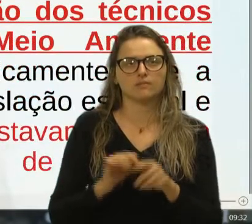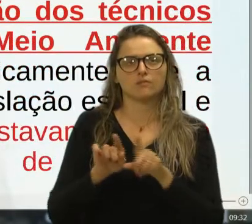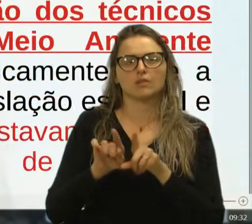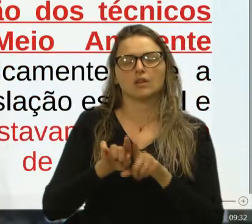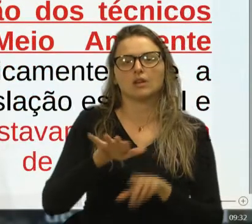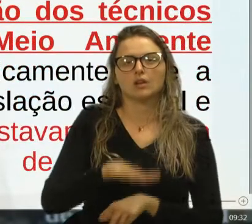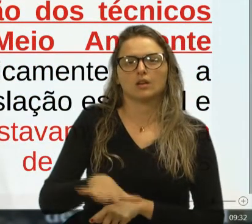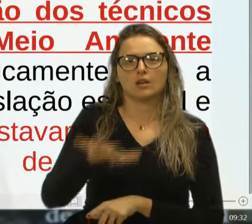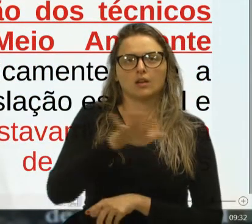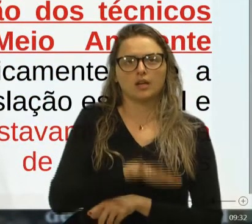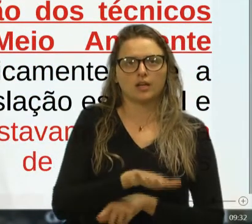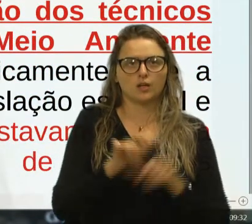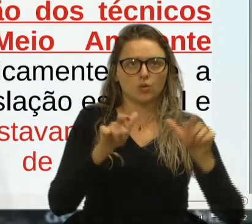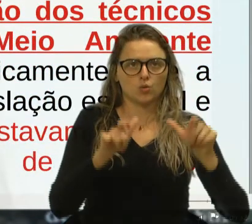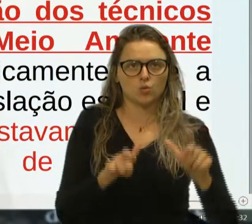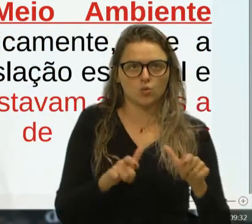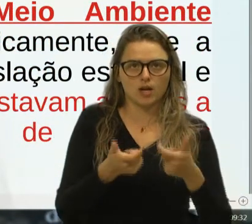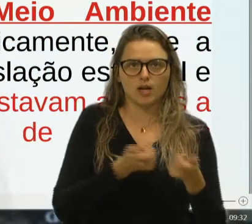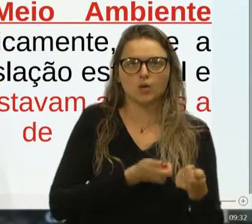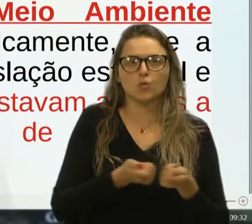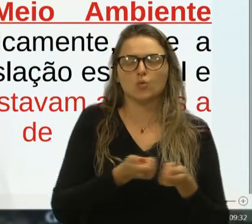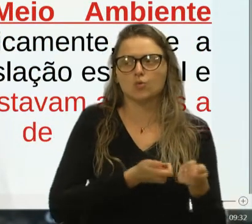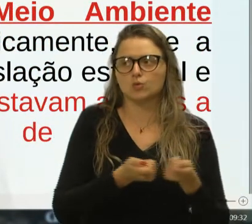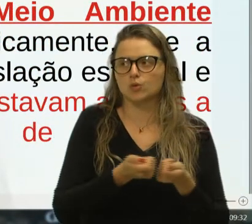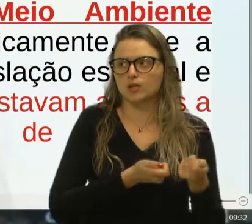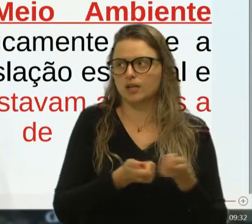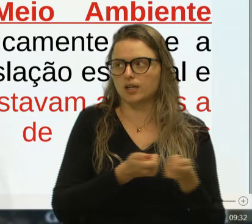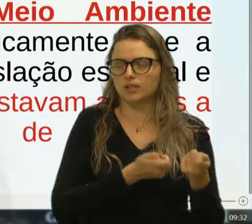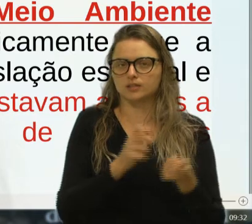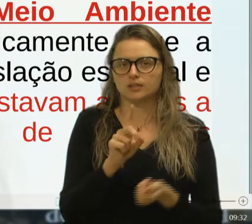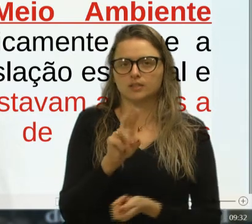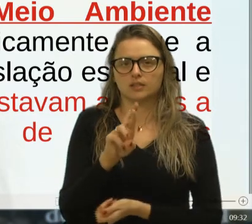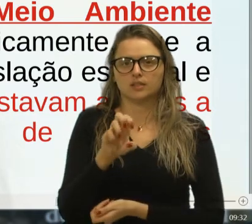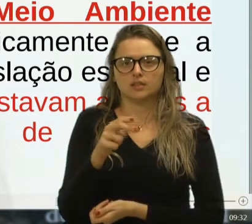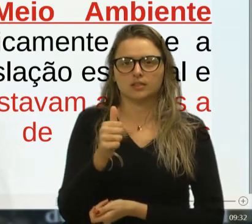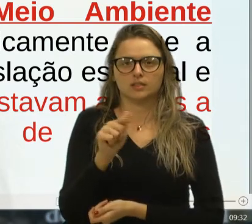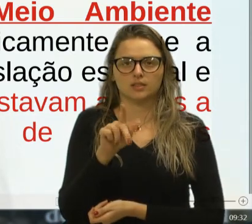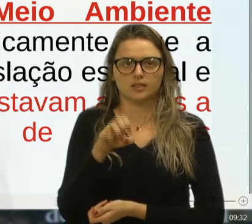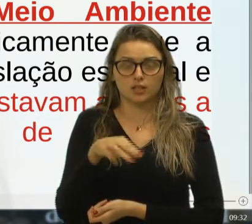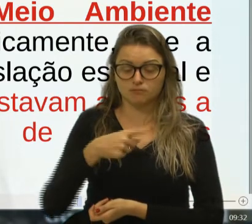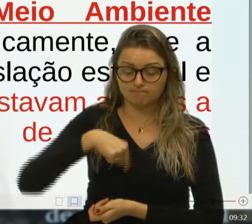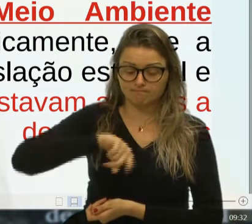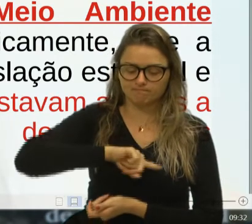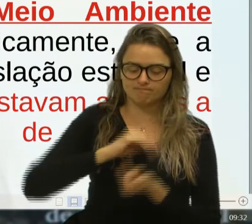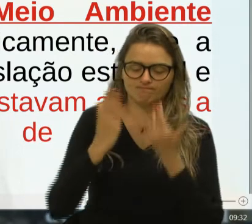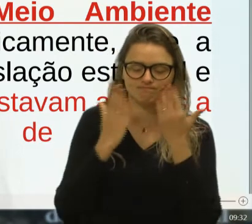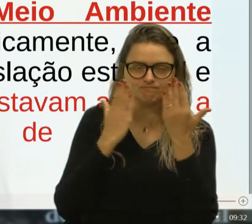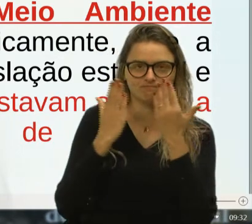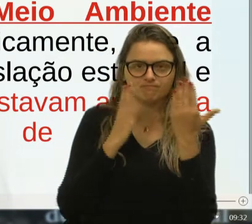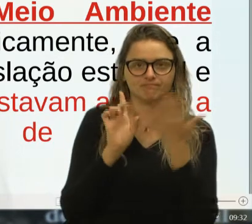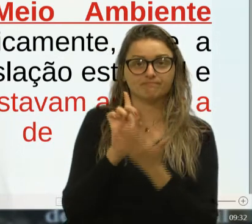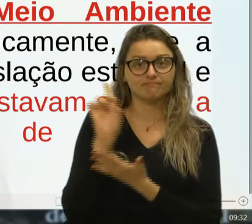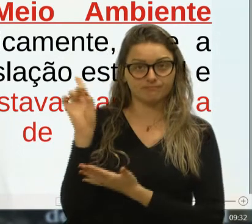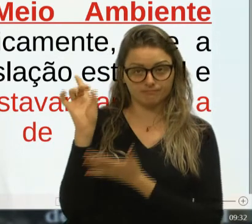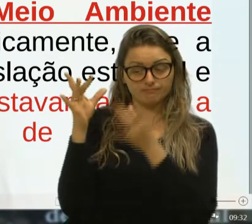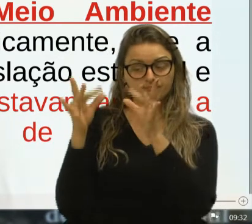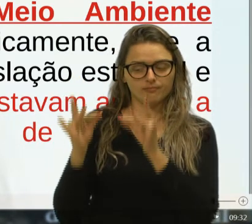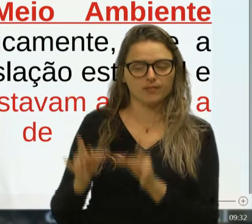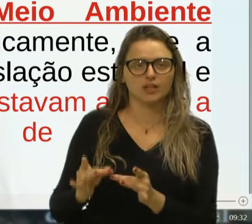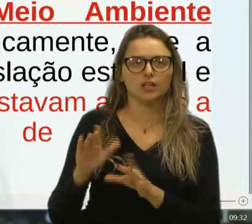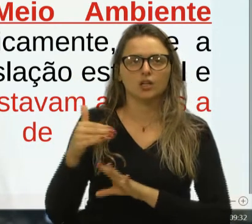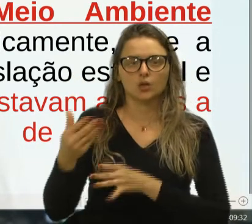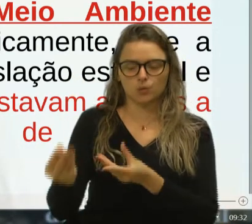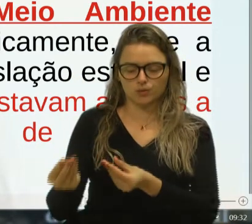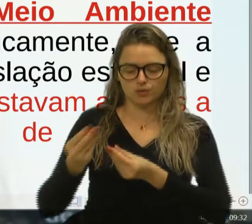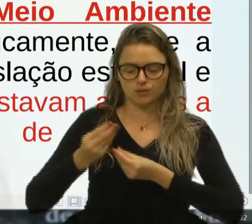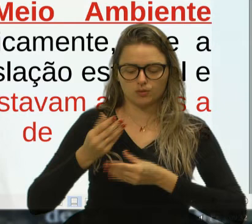ocupação controlada. Aqui, vereadora Denise, nós tínhamos muita dúvida, né, nesse item, né? Quando recebemos